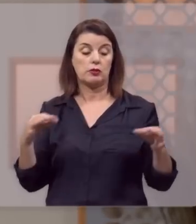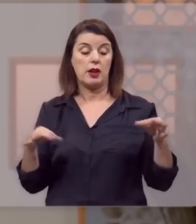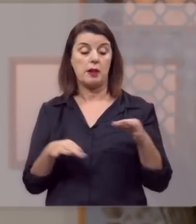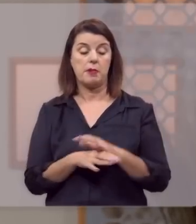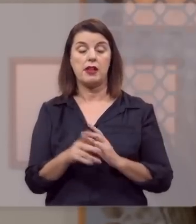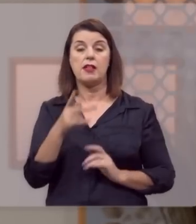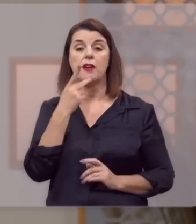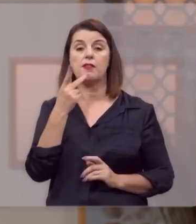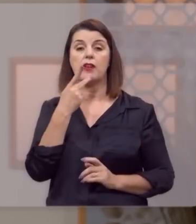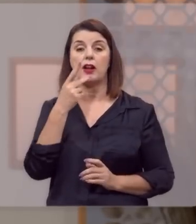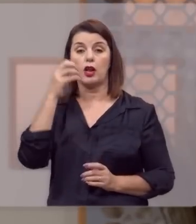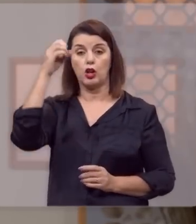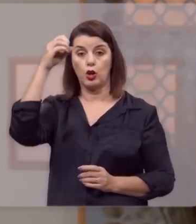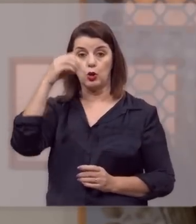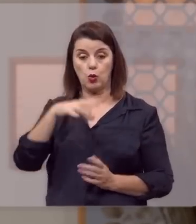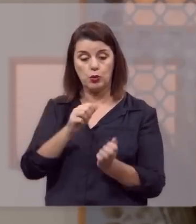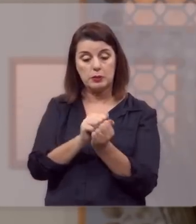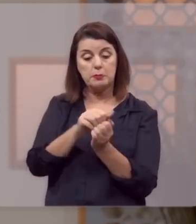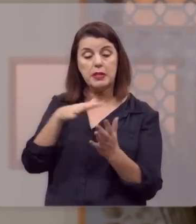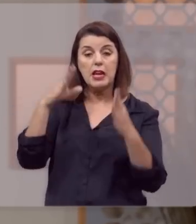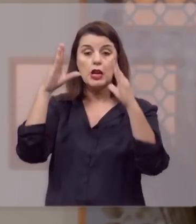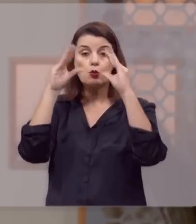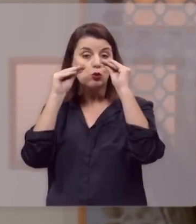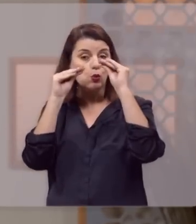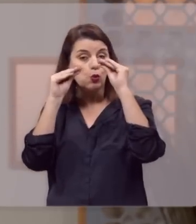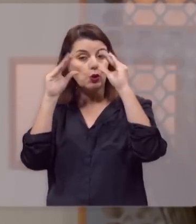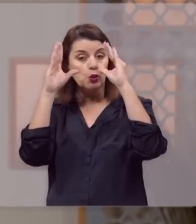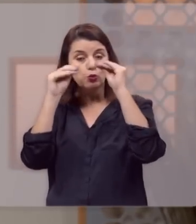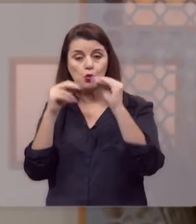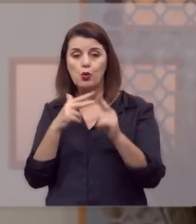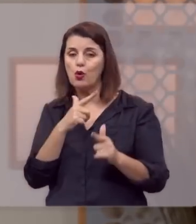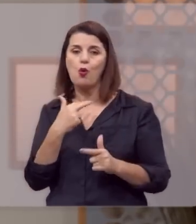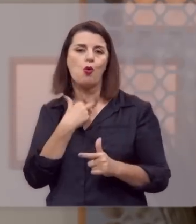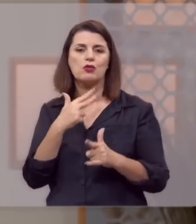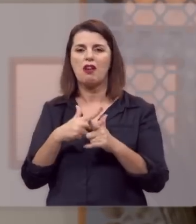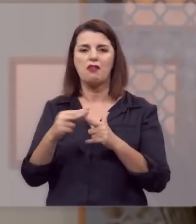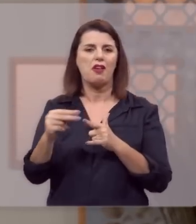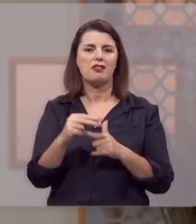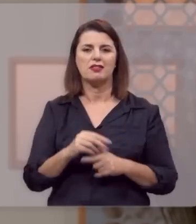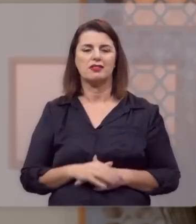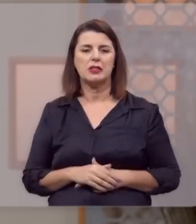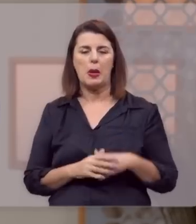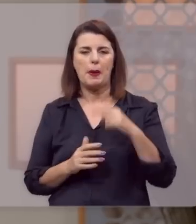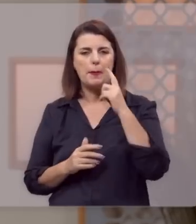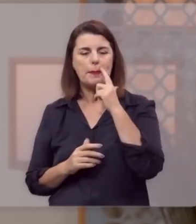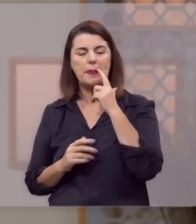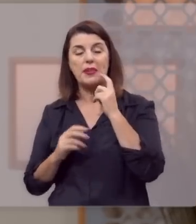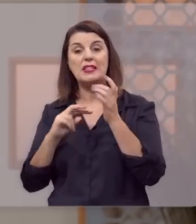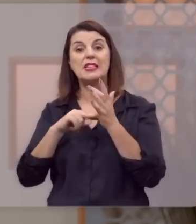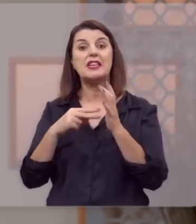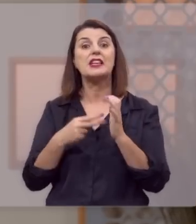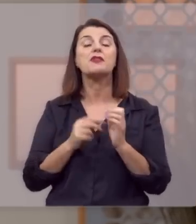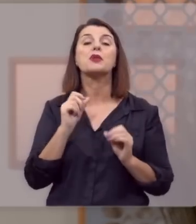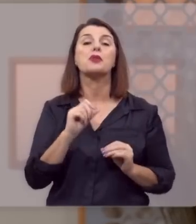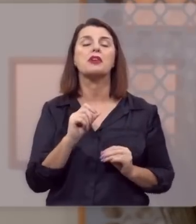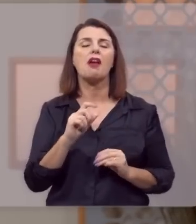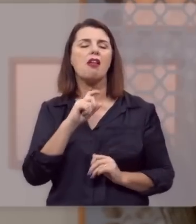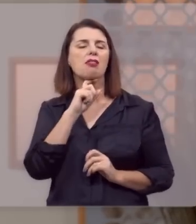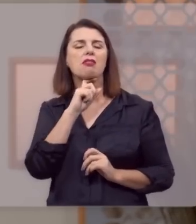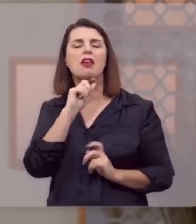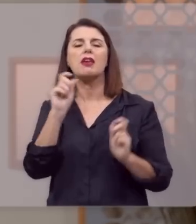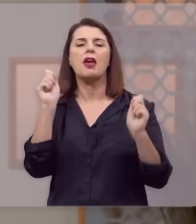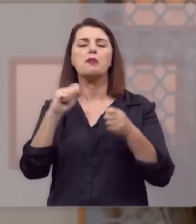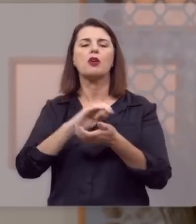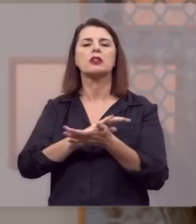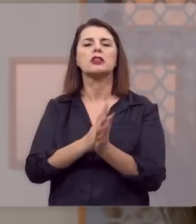luz resplandece nas trevas e as trevas não prevaleceram contra ela. Isso significa que ninguém pode